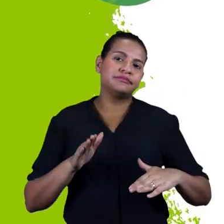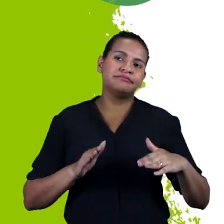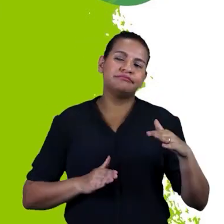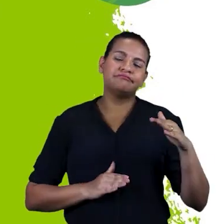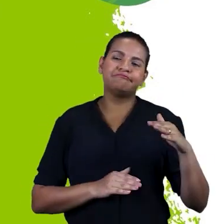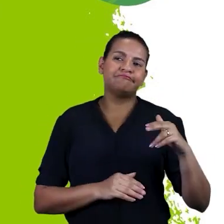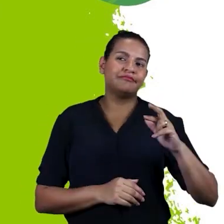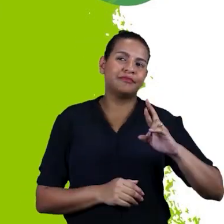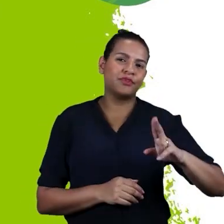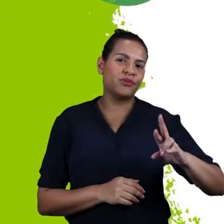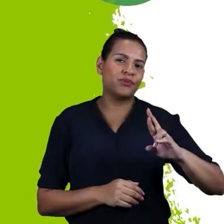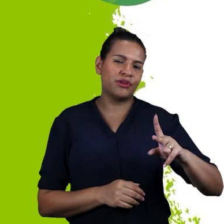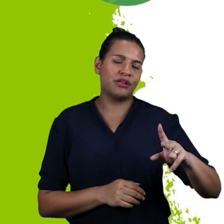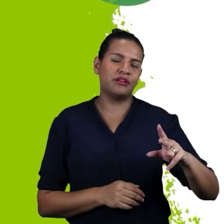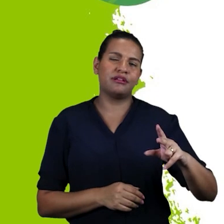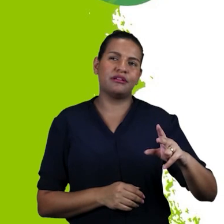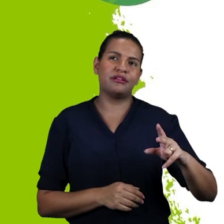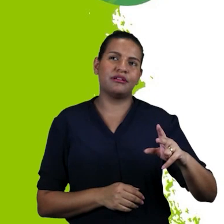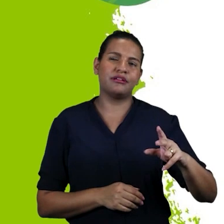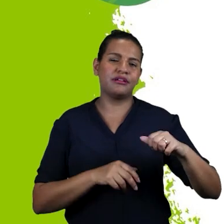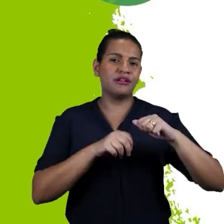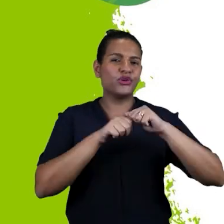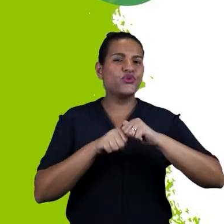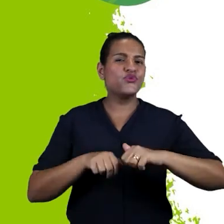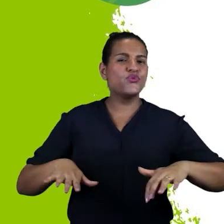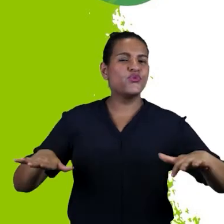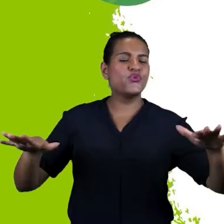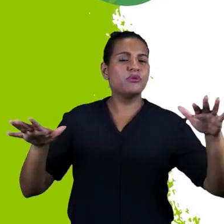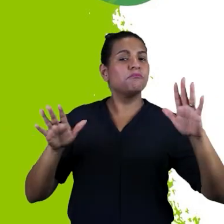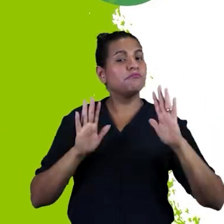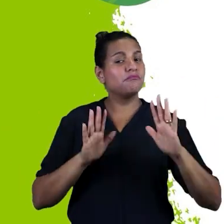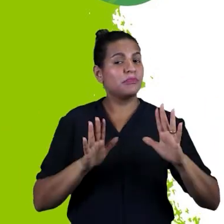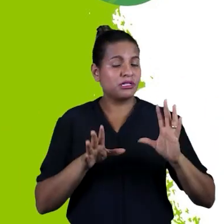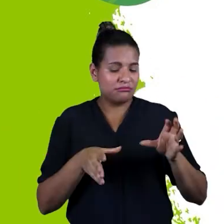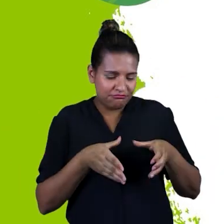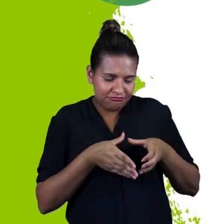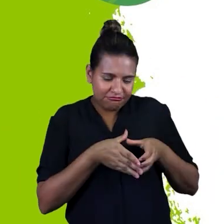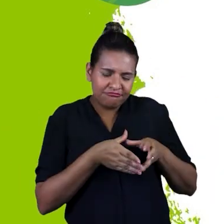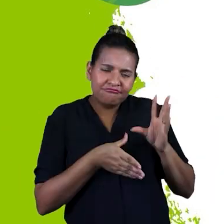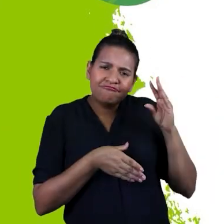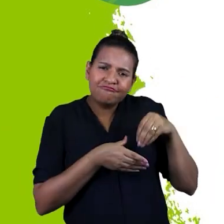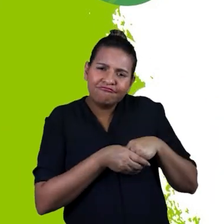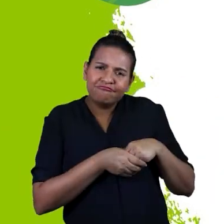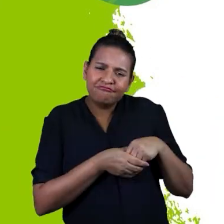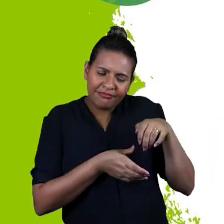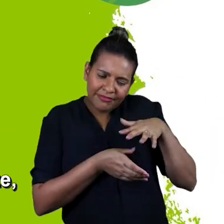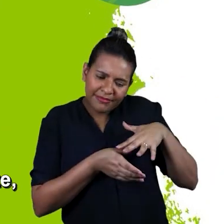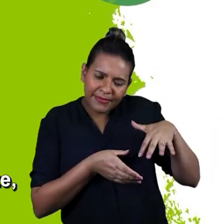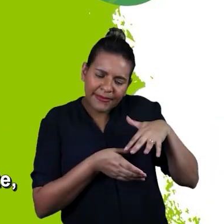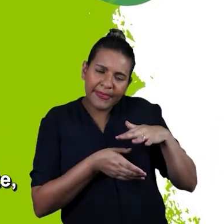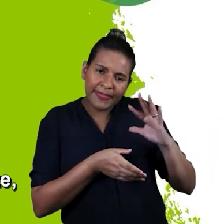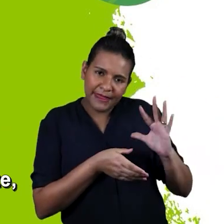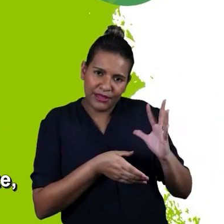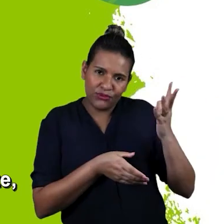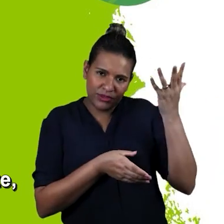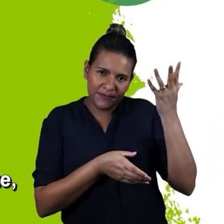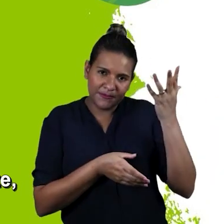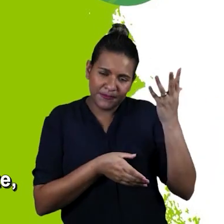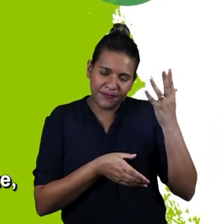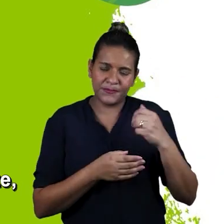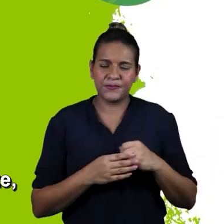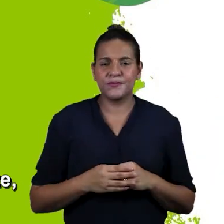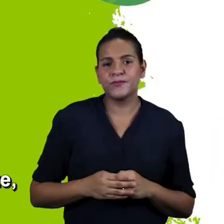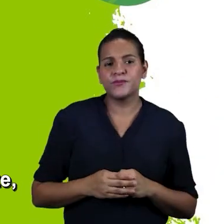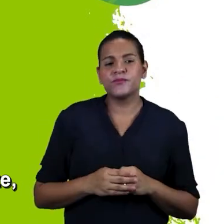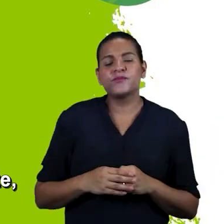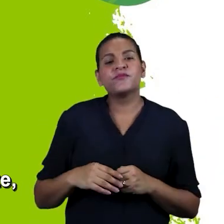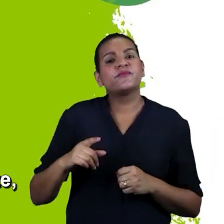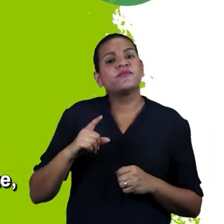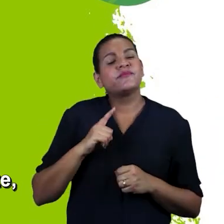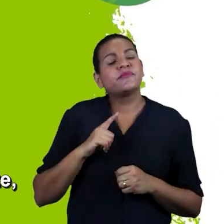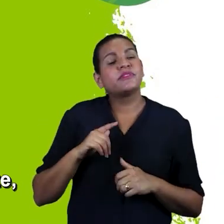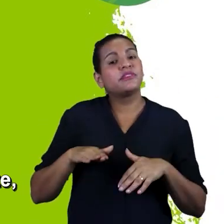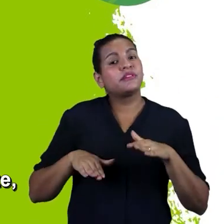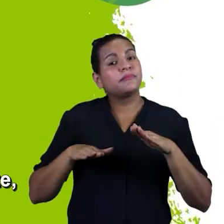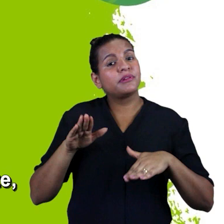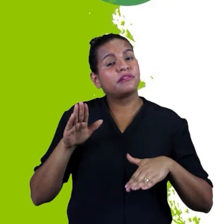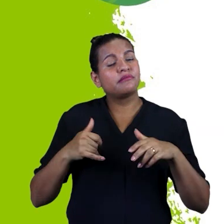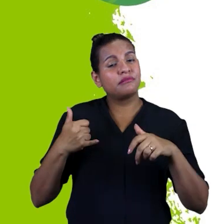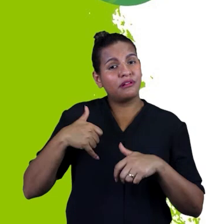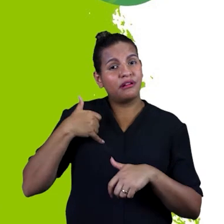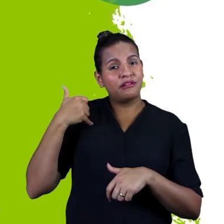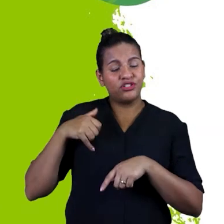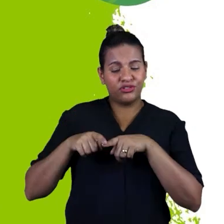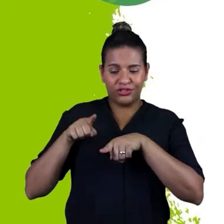maiores, que ameaçam com uma amplitude maior essas questões, mas geralmente acontecem nesse